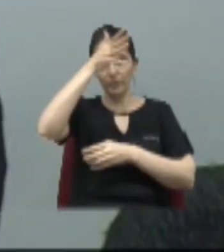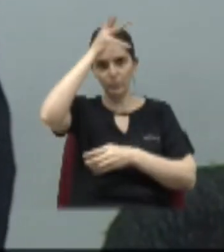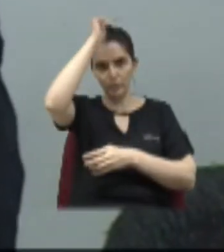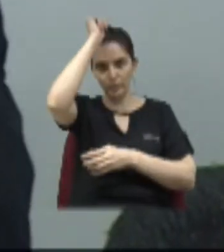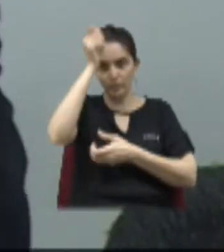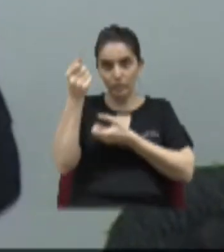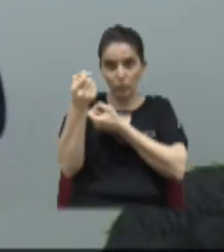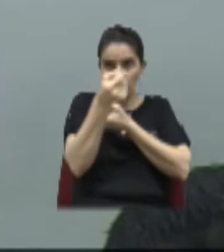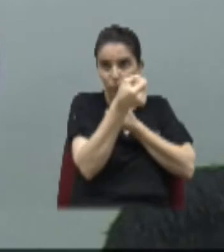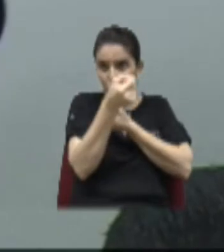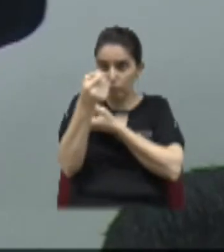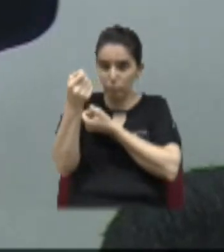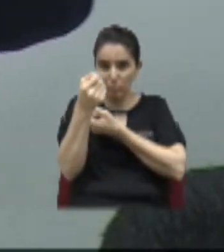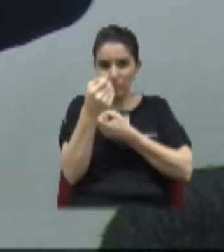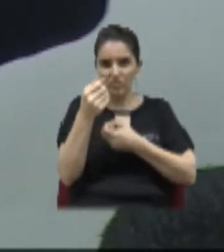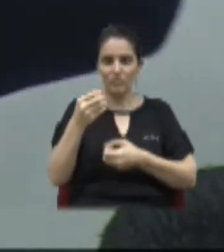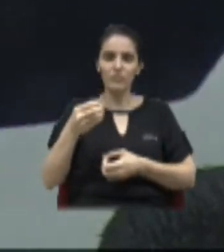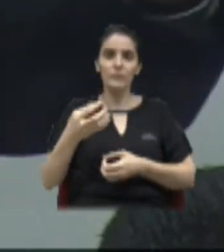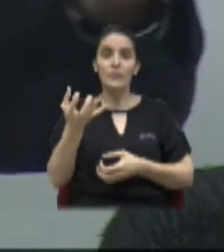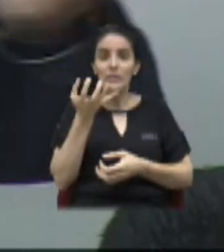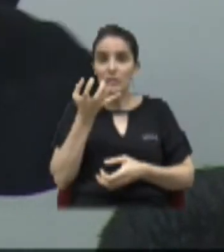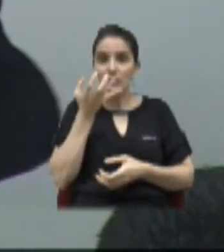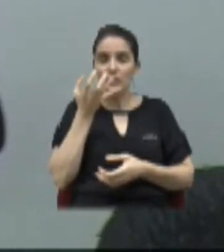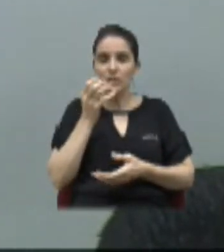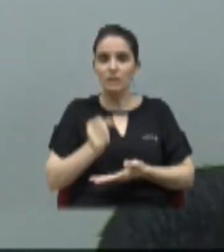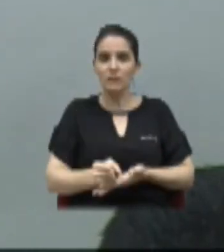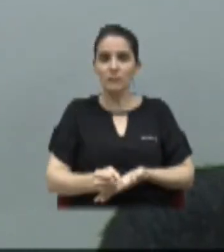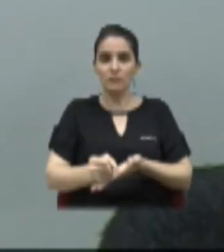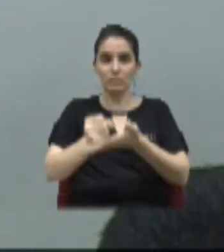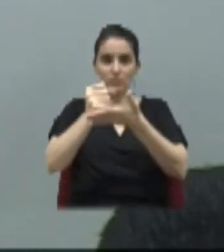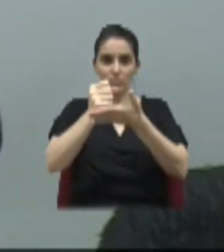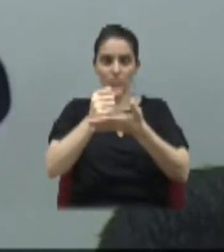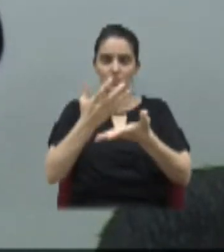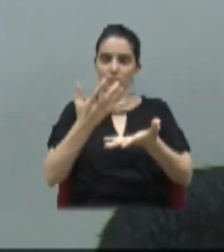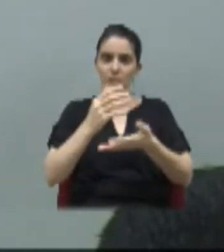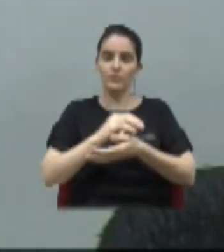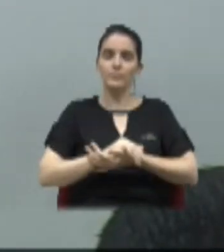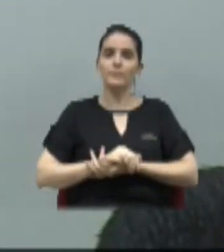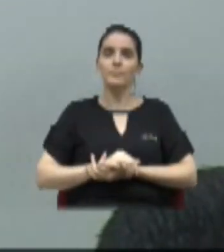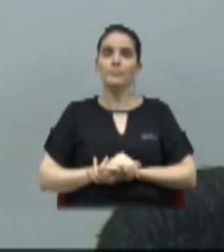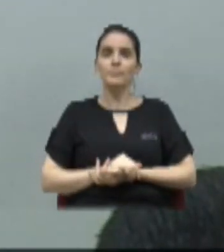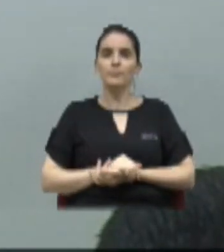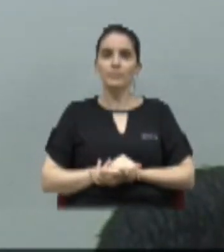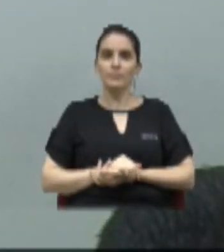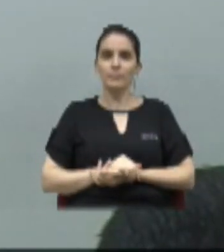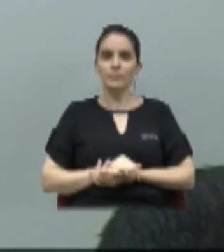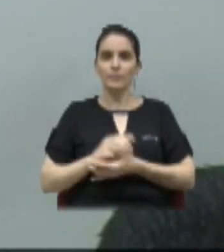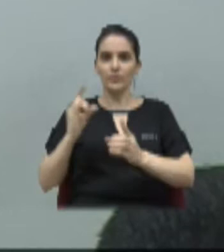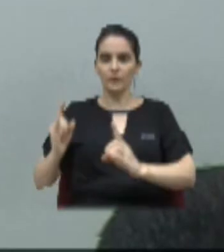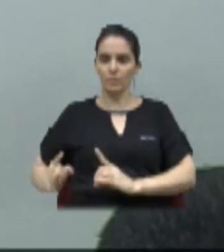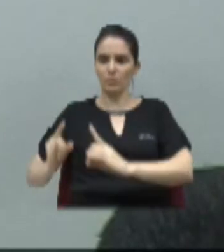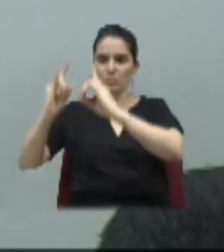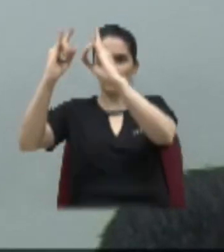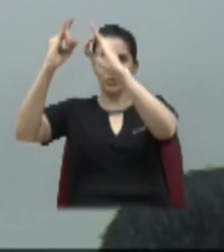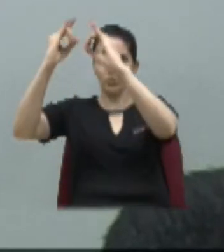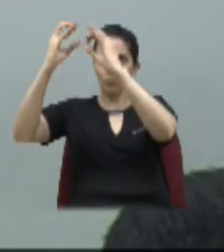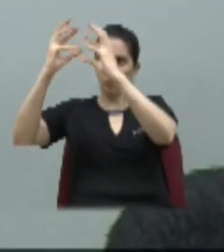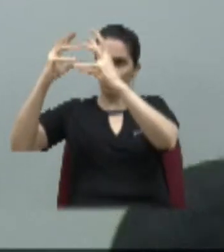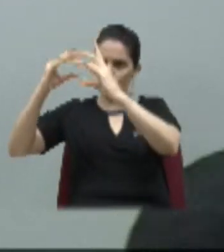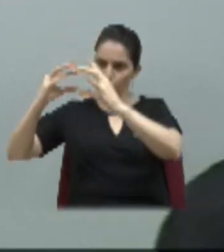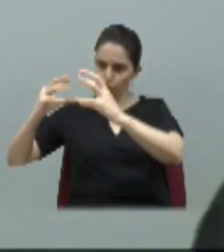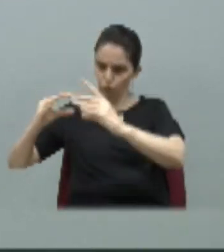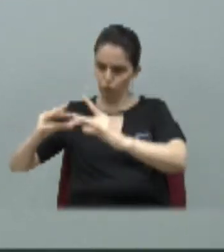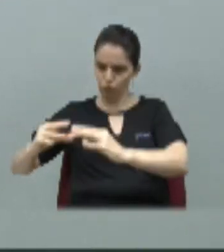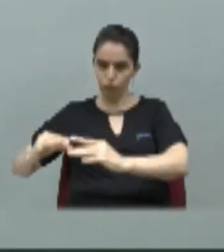corda. E por questões de 30 segundos teria salvo. E o prédio acabou